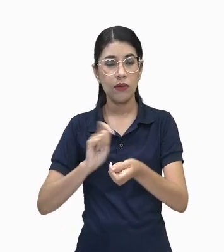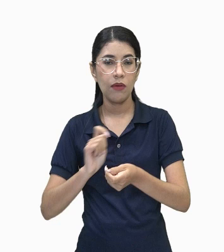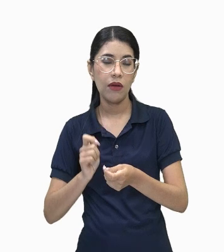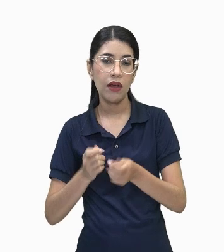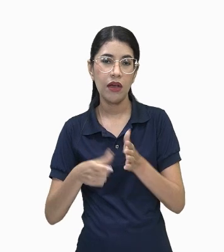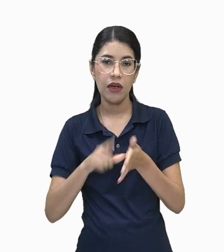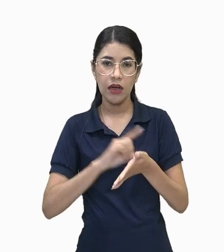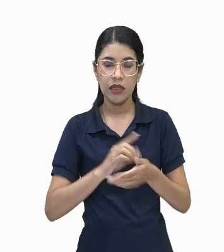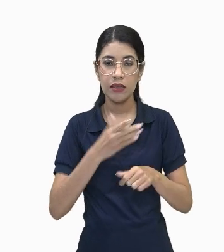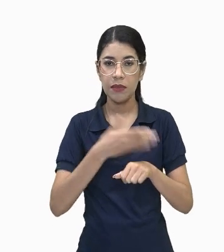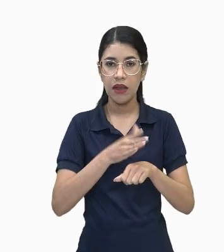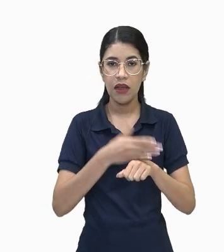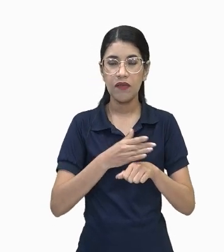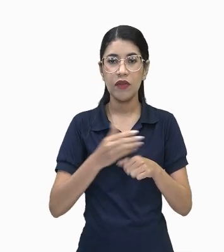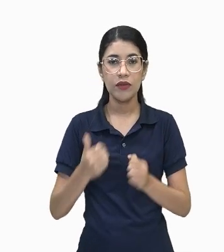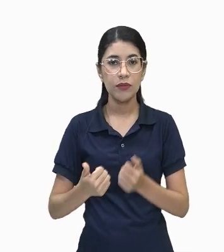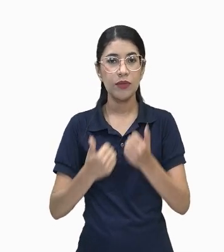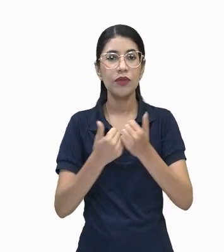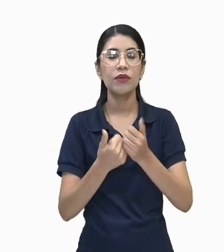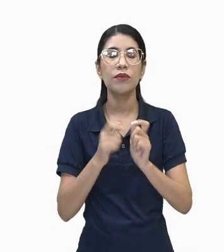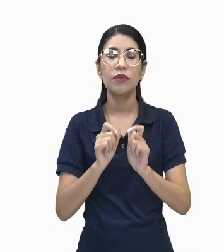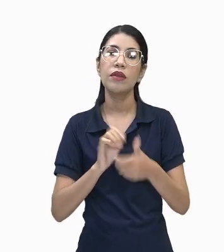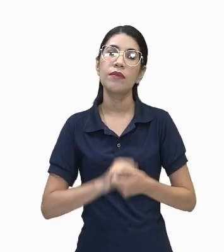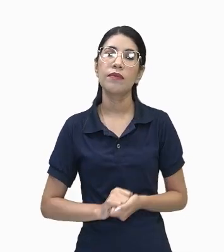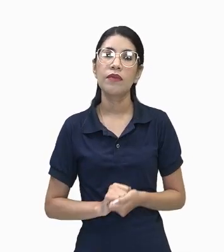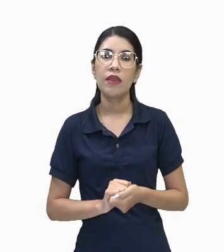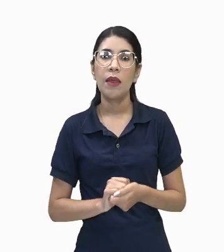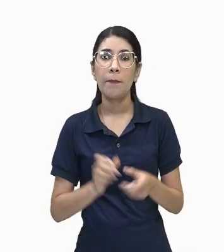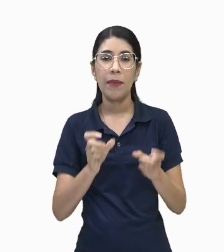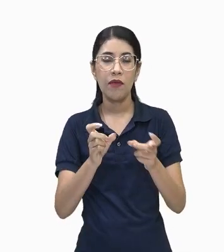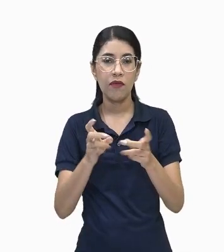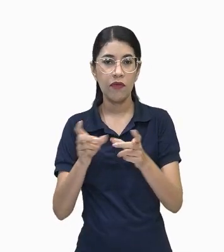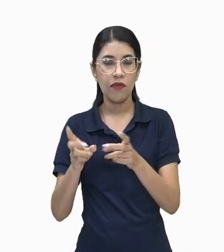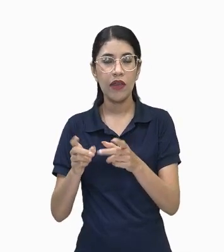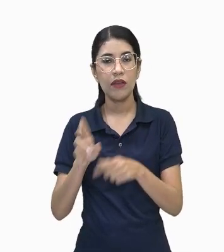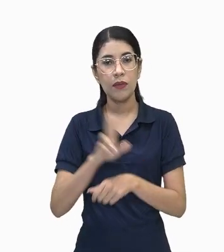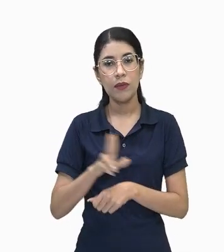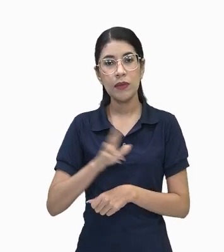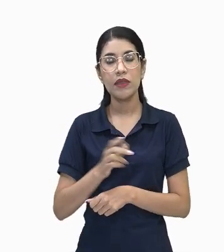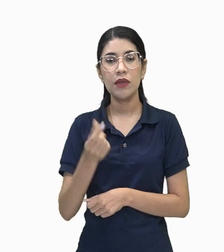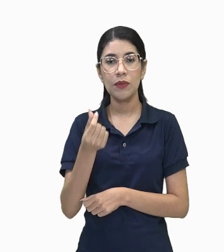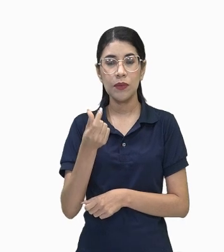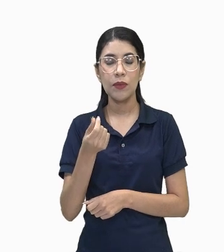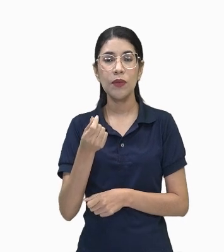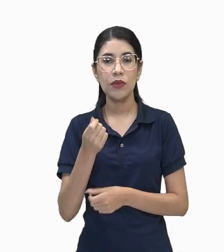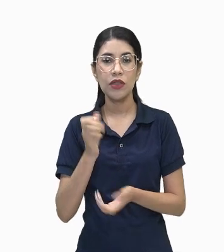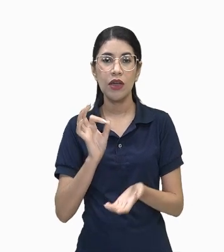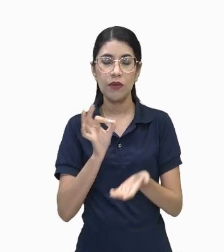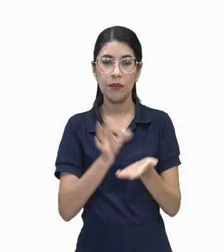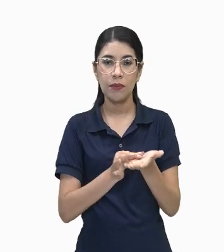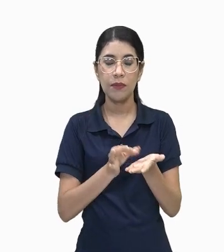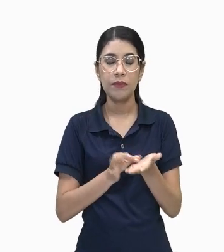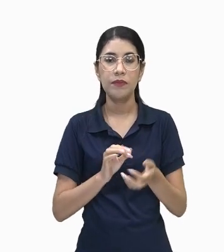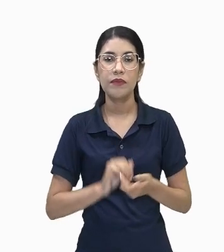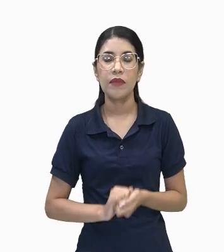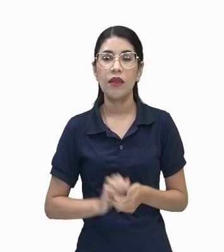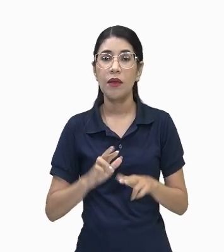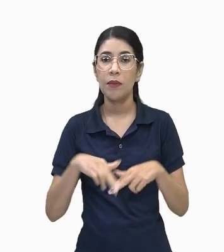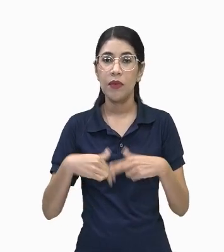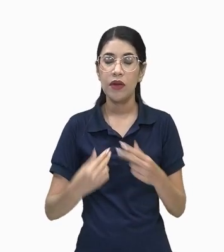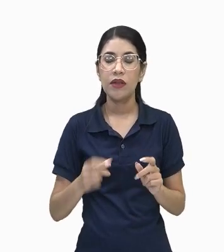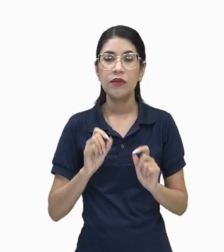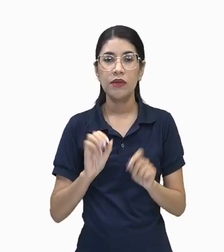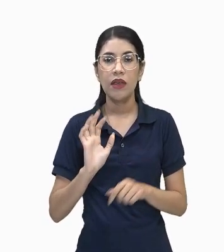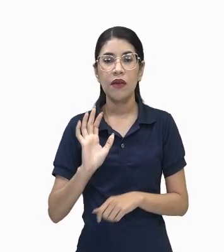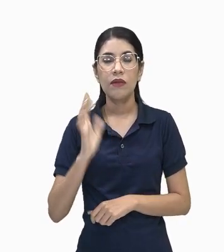pouco a pouco substituído por trocas comerciais ou trocas monetárias feitas com dinheiro. Com isso ganhou